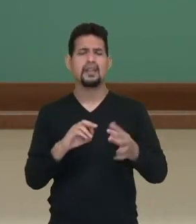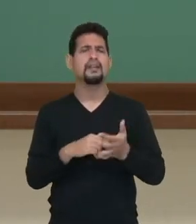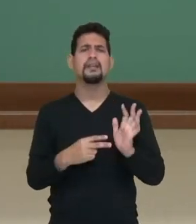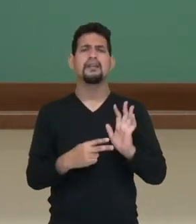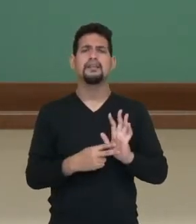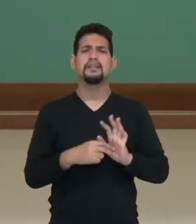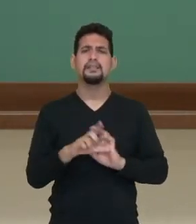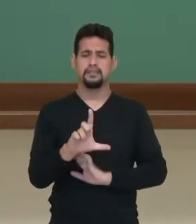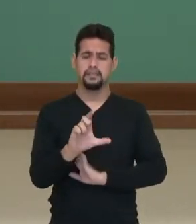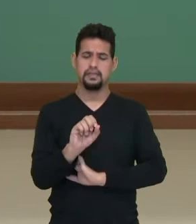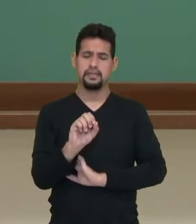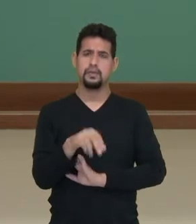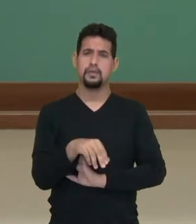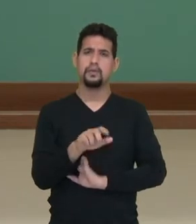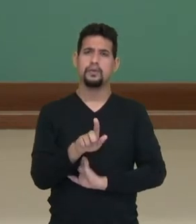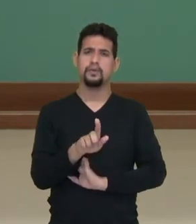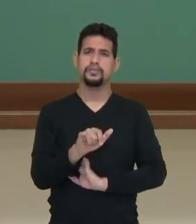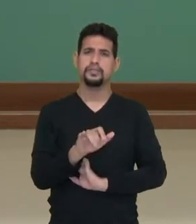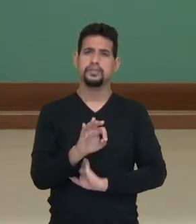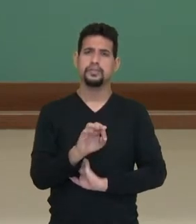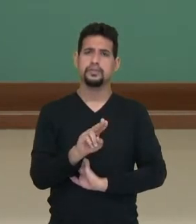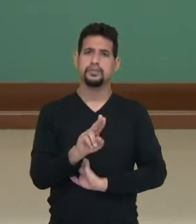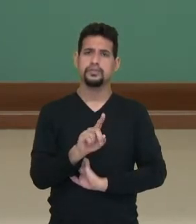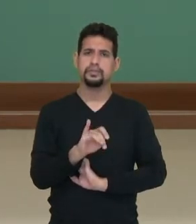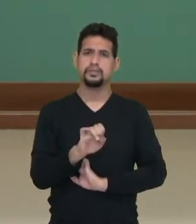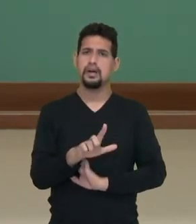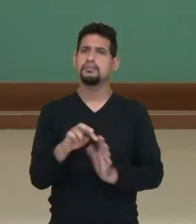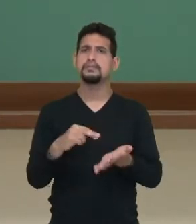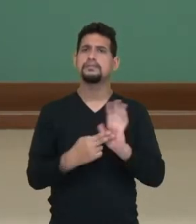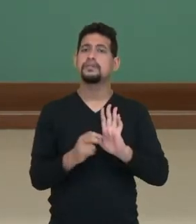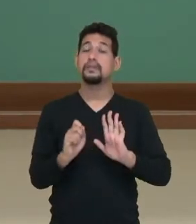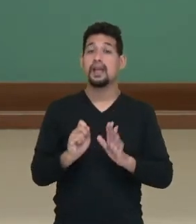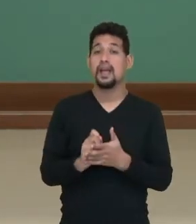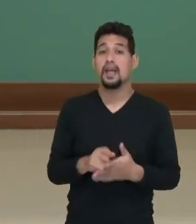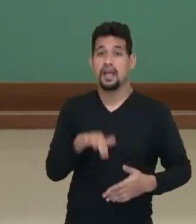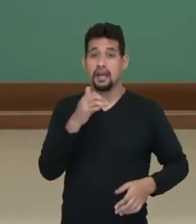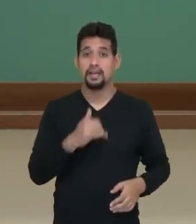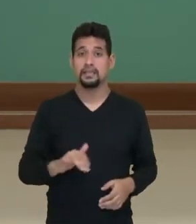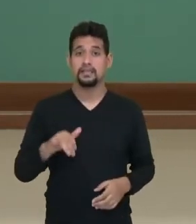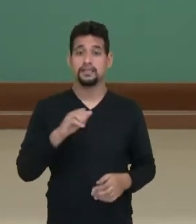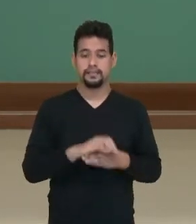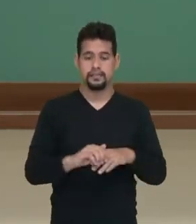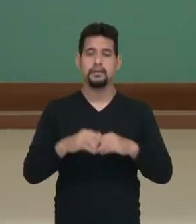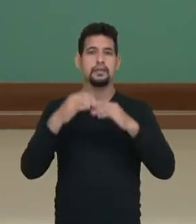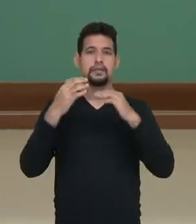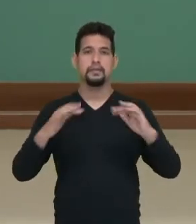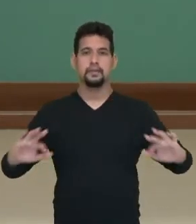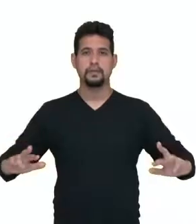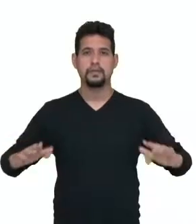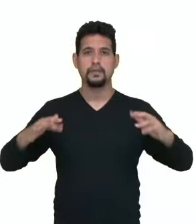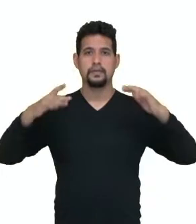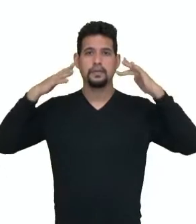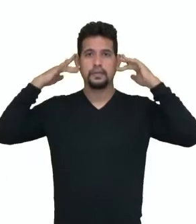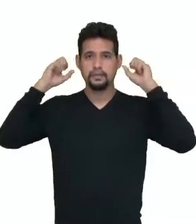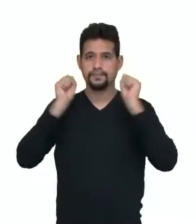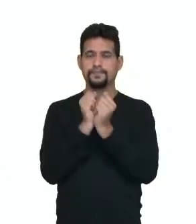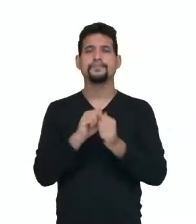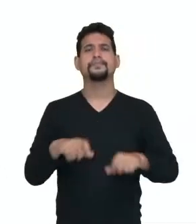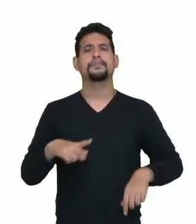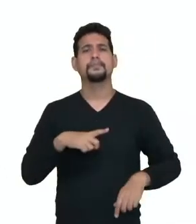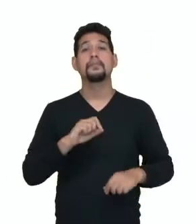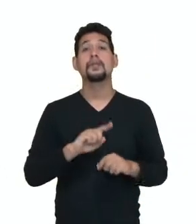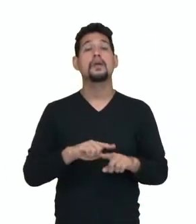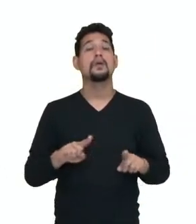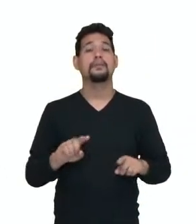onda longitudinal? É uma onda em que a fonte e a energia oscilam na mesma direção. Tem uma outra onda